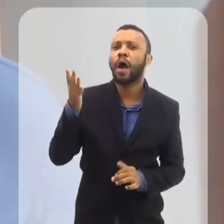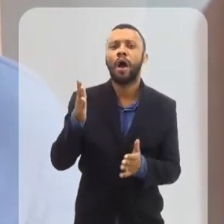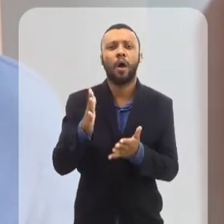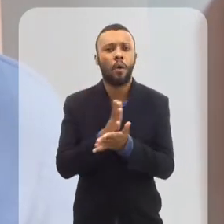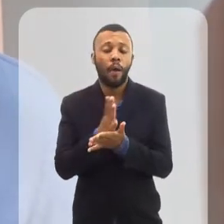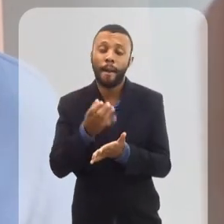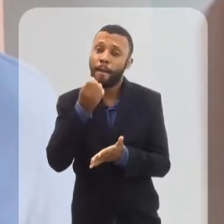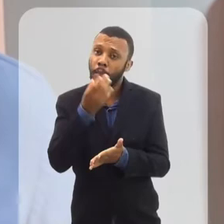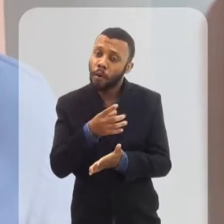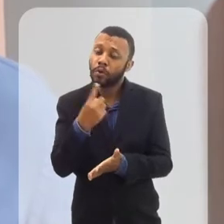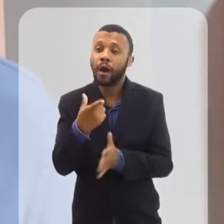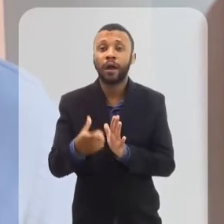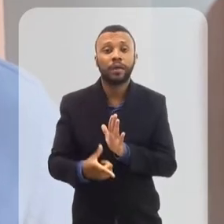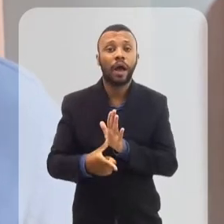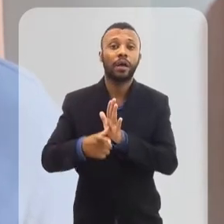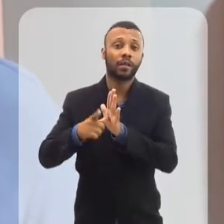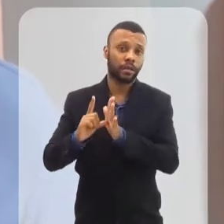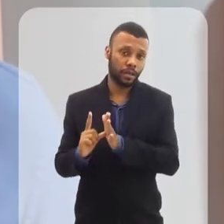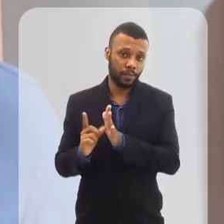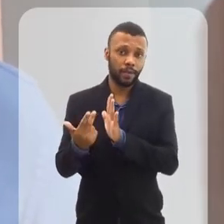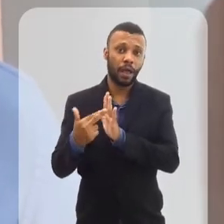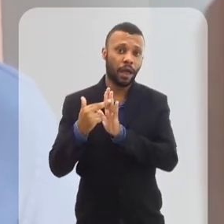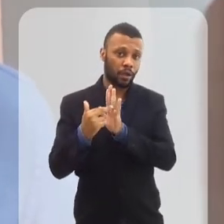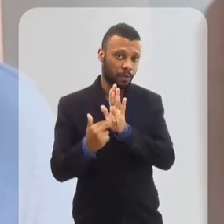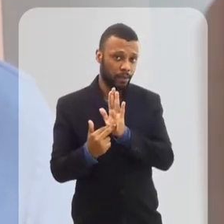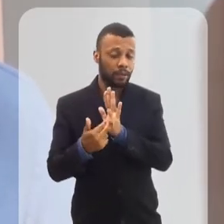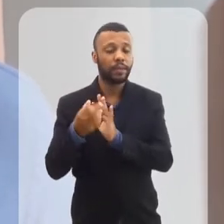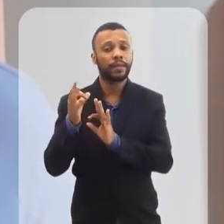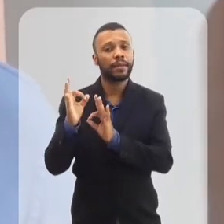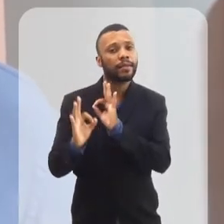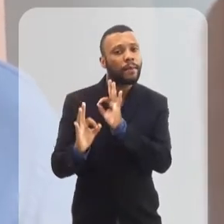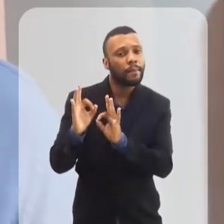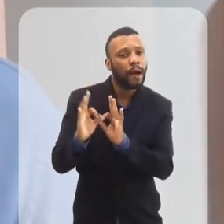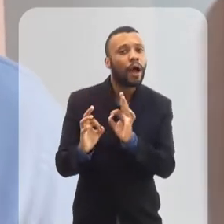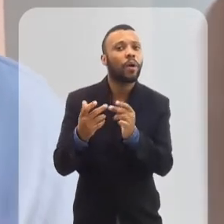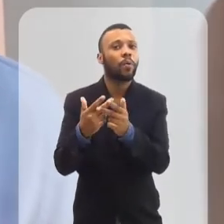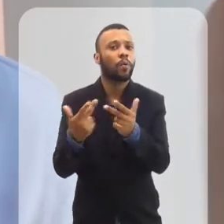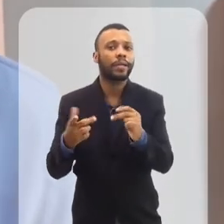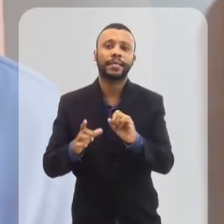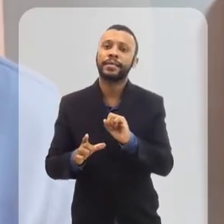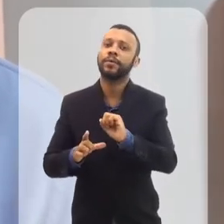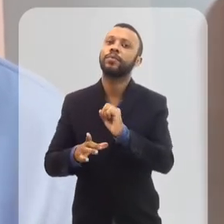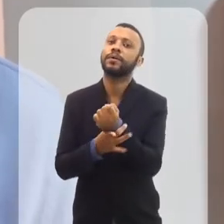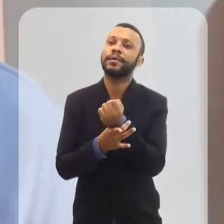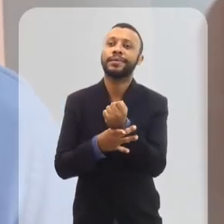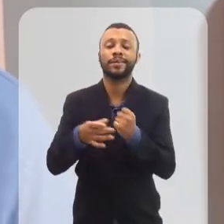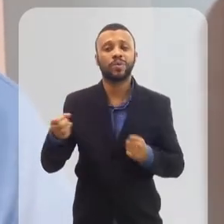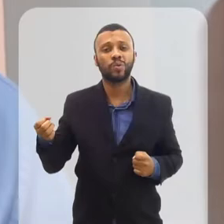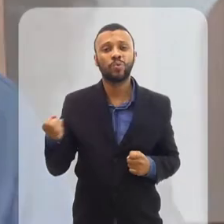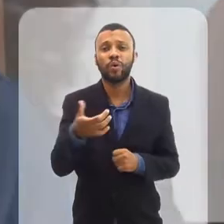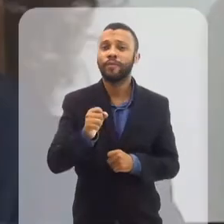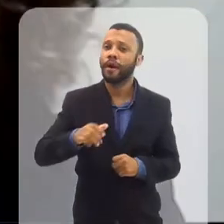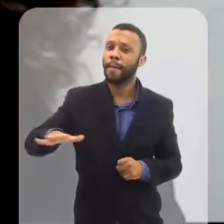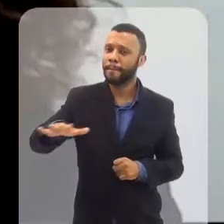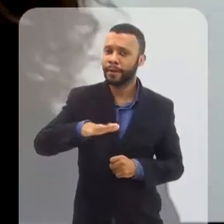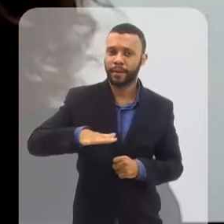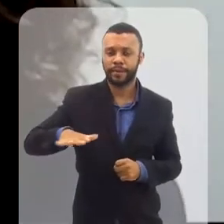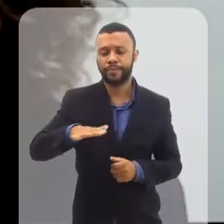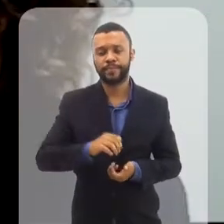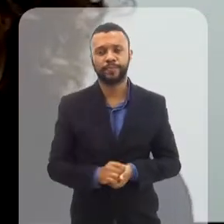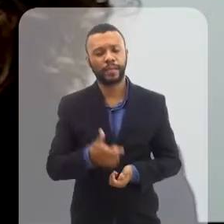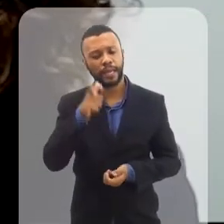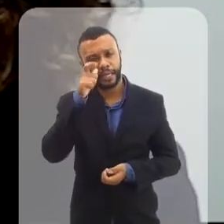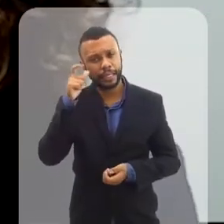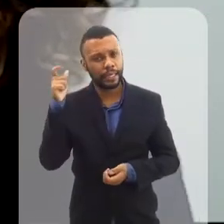bom que a gente se antecipe regularmente e se prepare com questão de segurança também nesse novo ambiente. Ponto